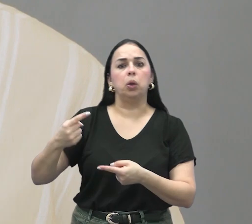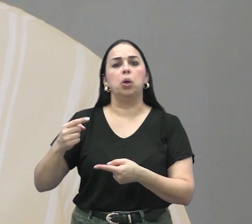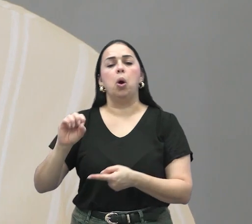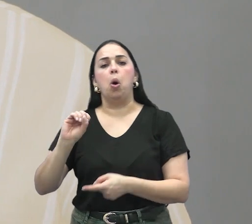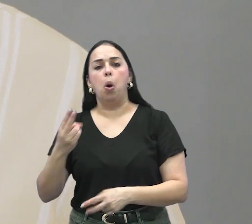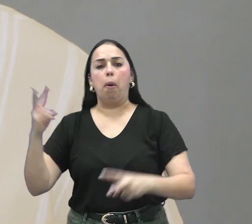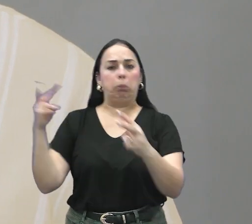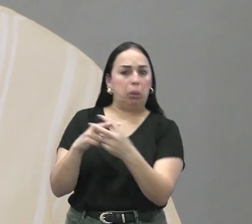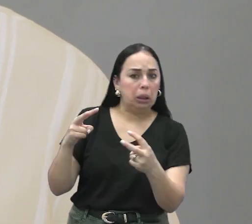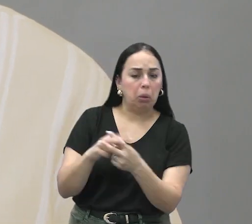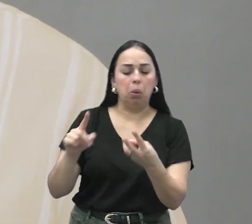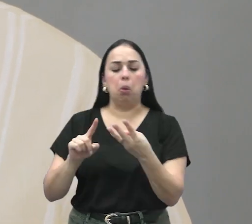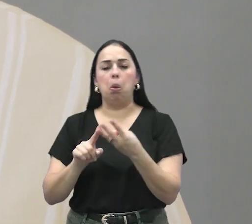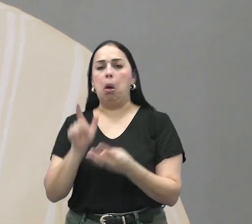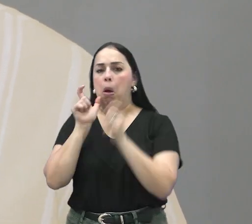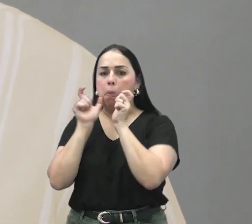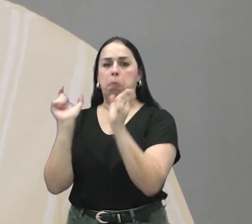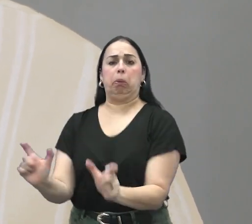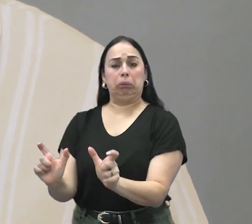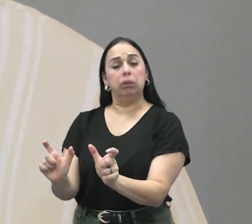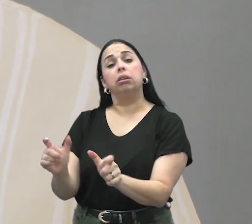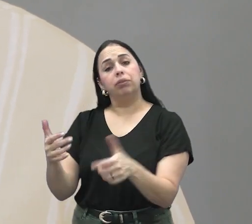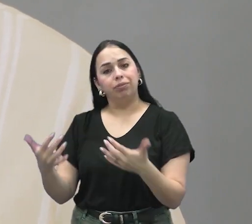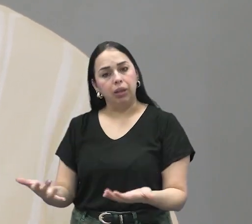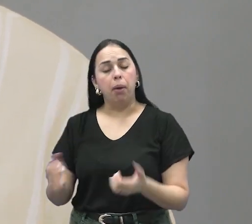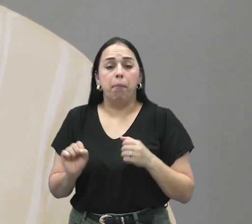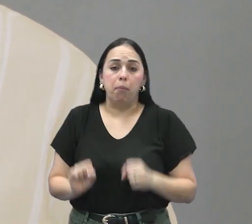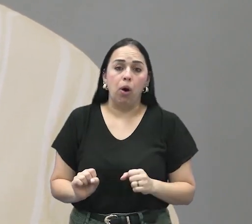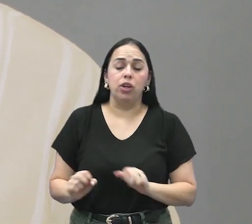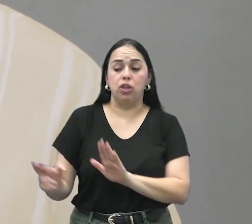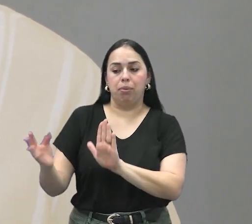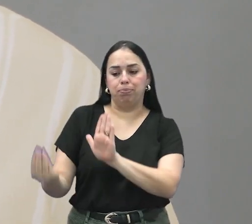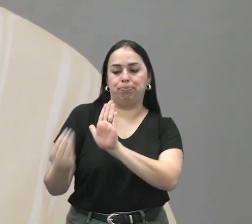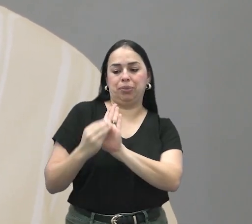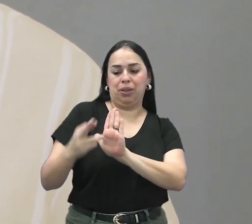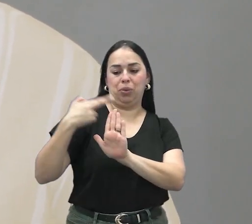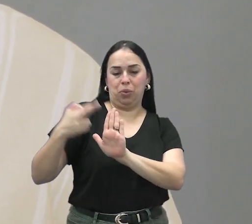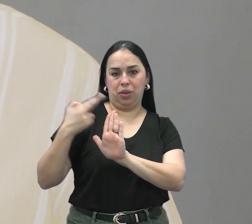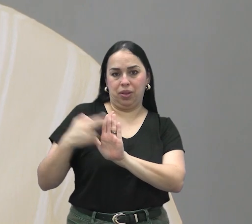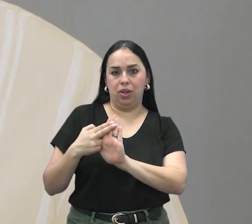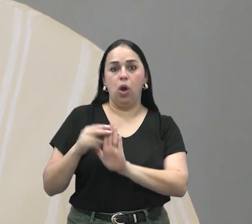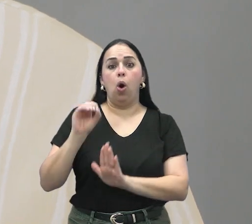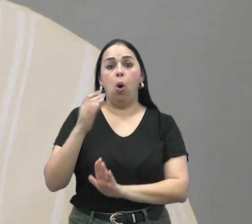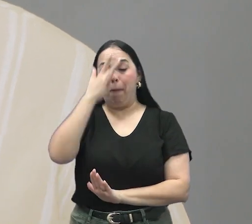ou saiu em vez de fato com alguém, ou ofendeu alguém ali, palavra de baixo calão, então isso tudo pode ir para relatório.